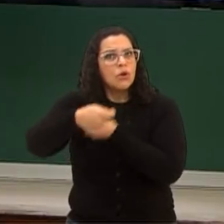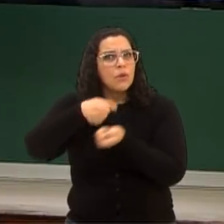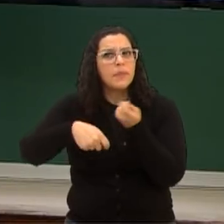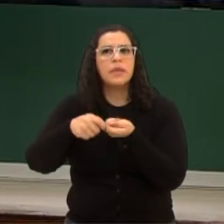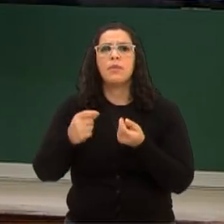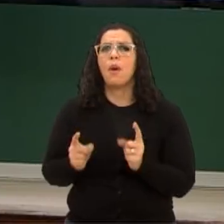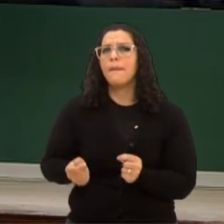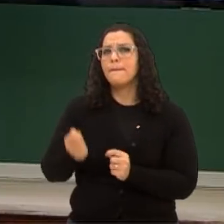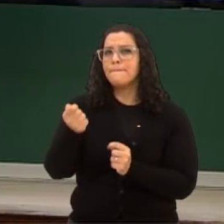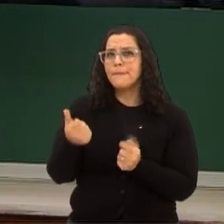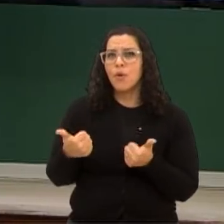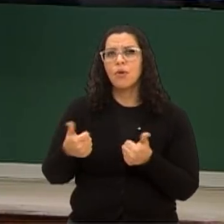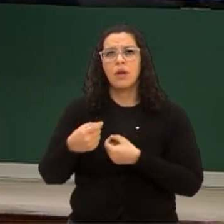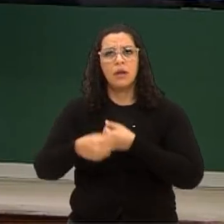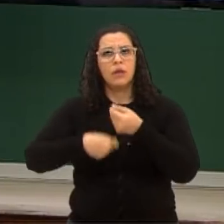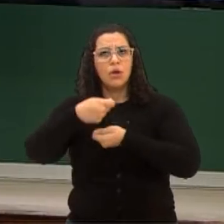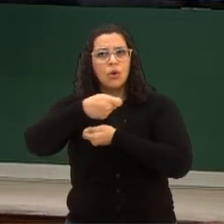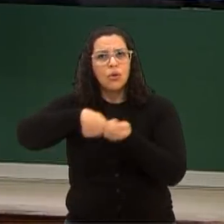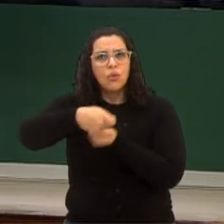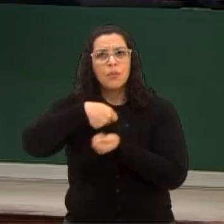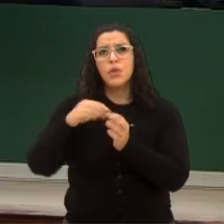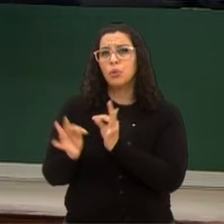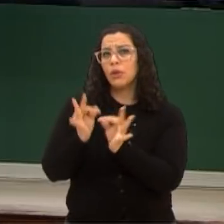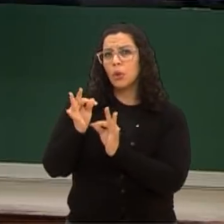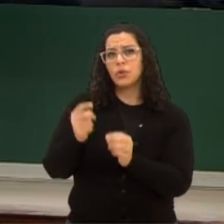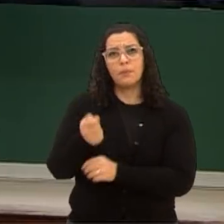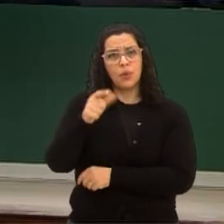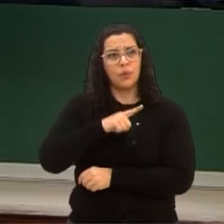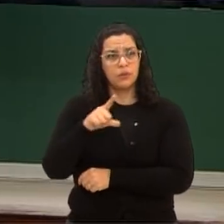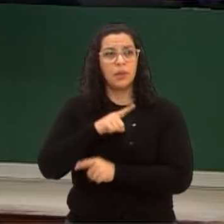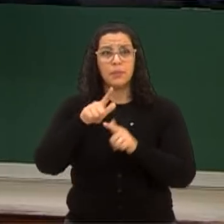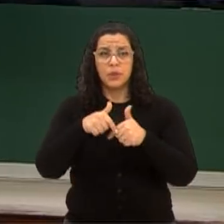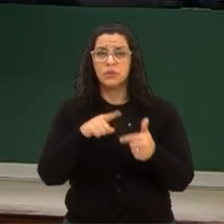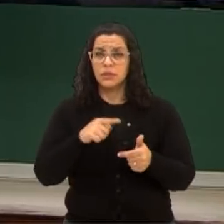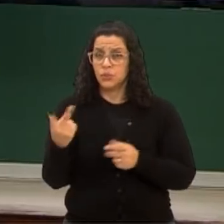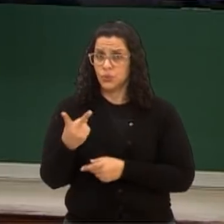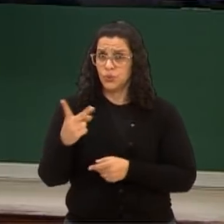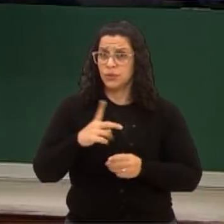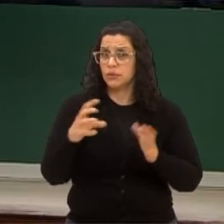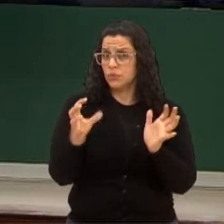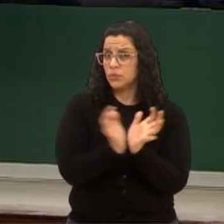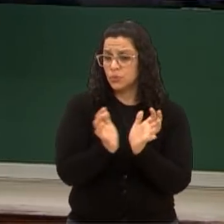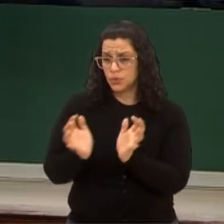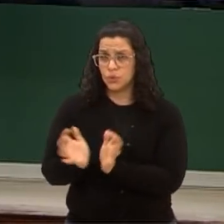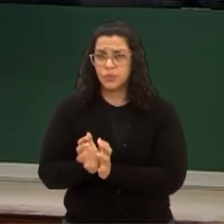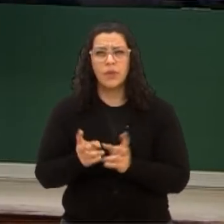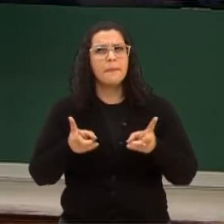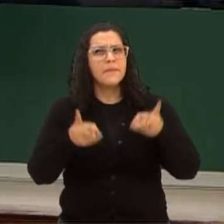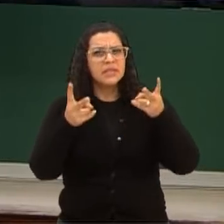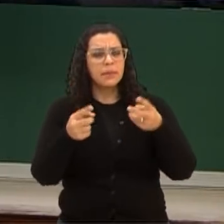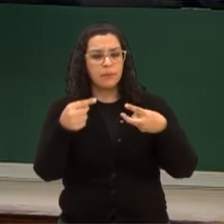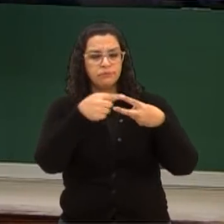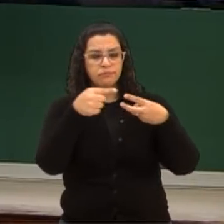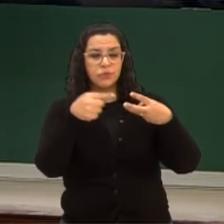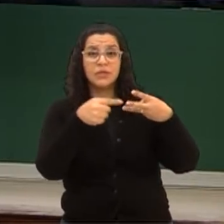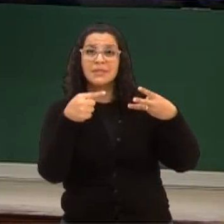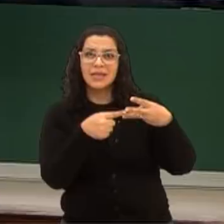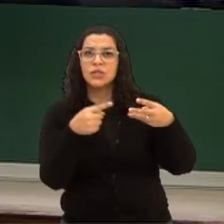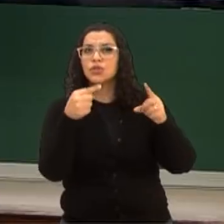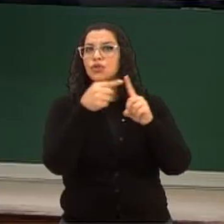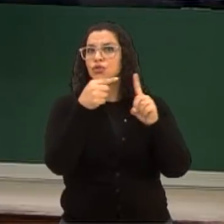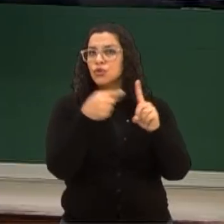nível de desenvolvimento econômico, tá? Então, esses seriam os considerados centrais e periféricos. Percebemos três